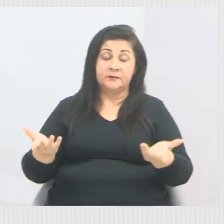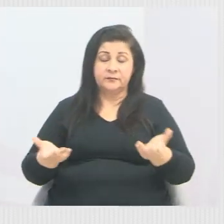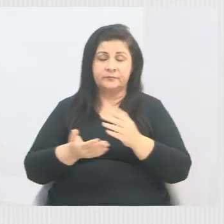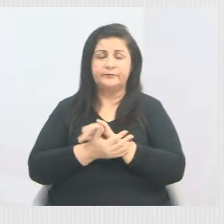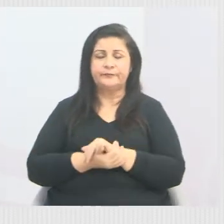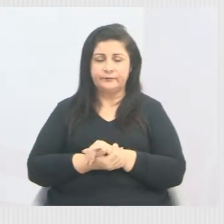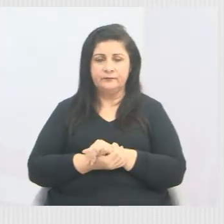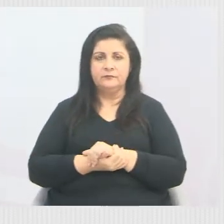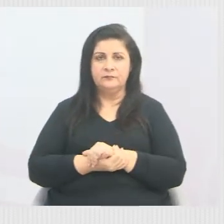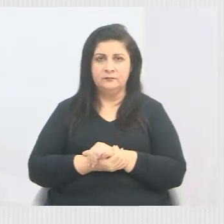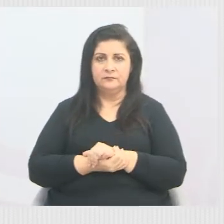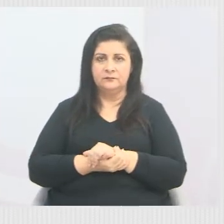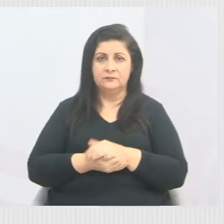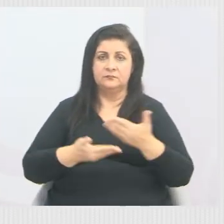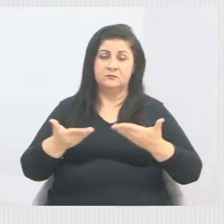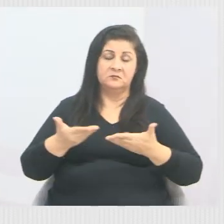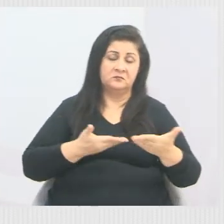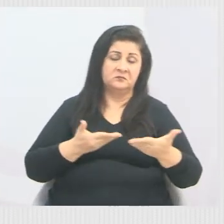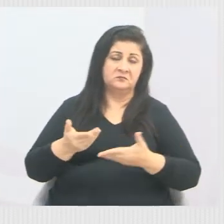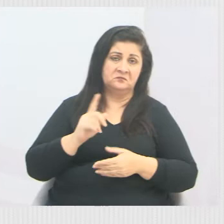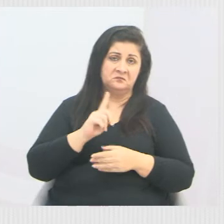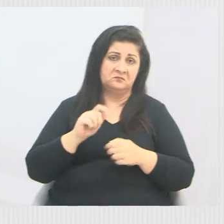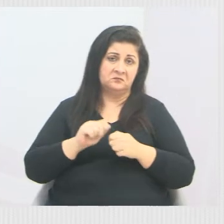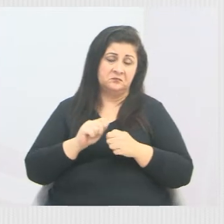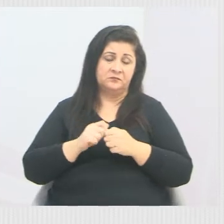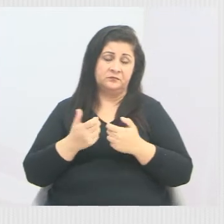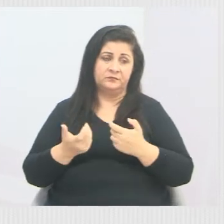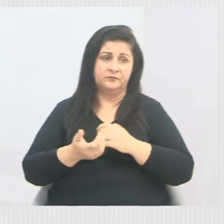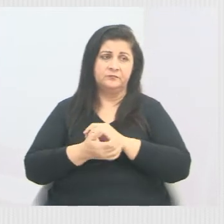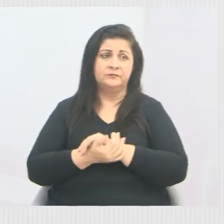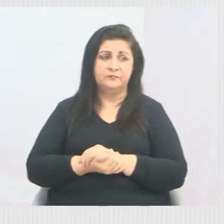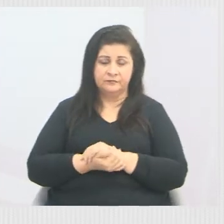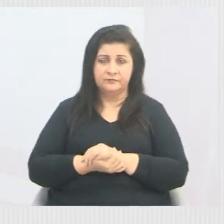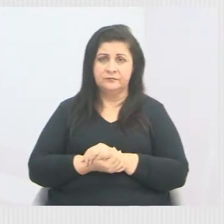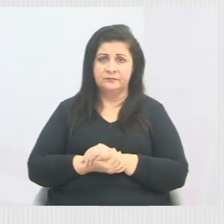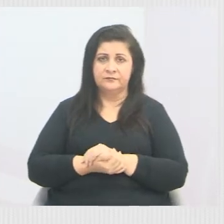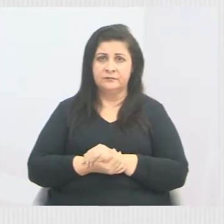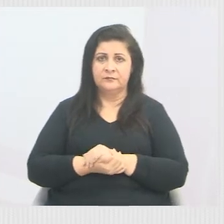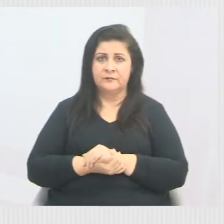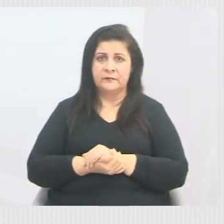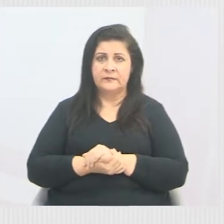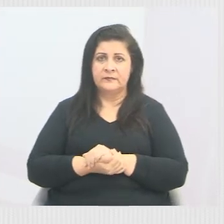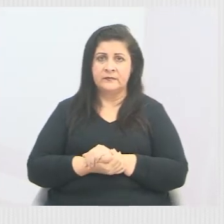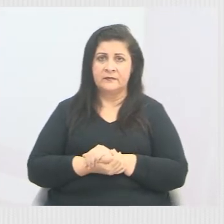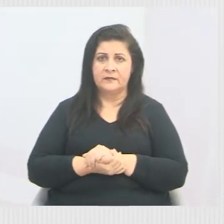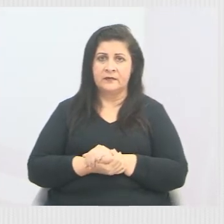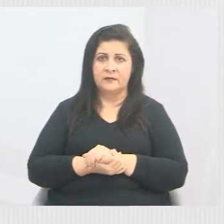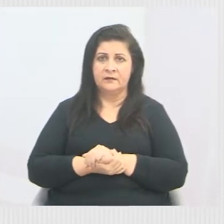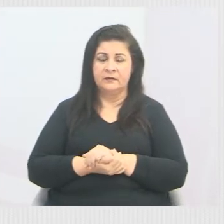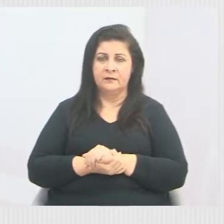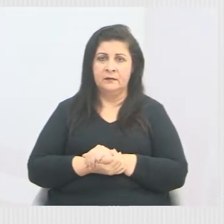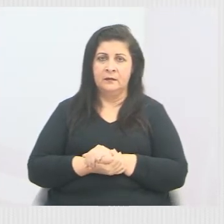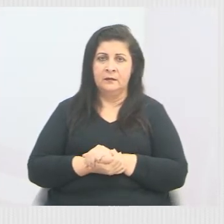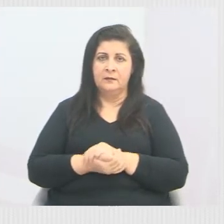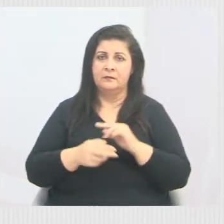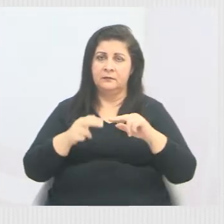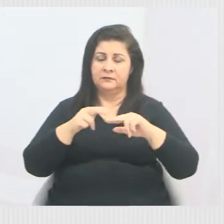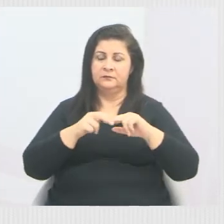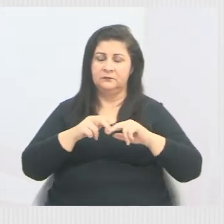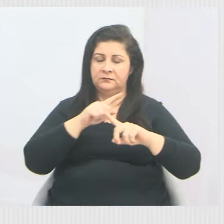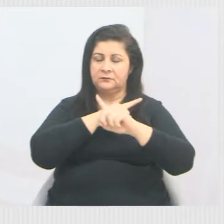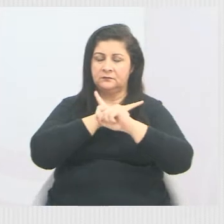era necessário, o serviço não foi capaz de concluir devido o fornecedor, em algum momento, não concluiu. Então, por isso, teve